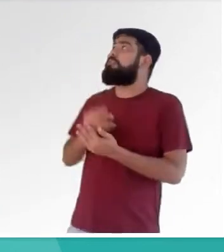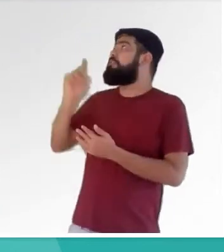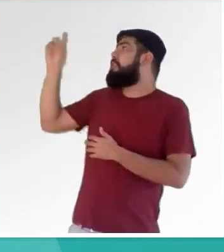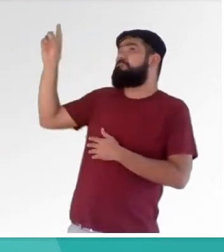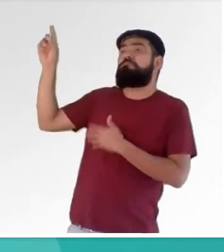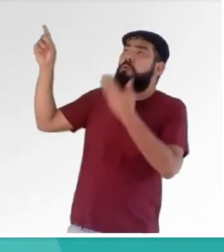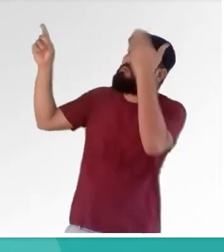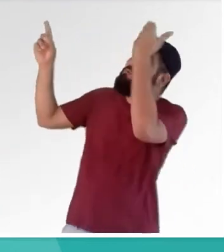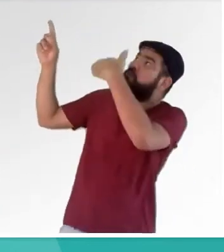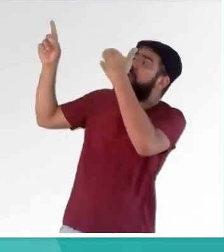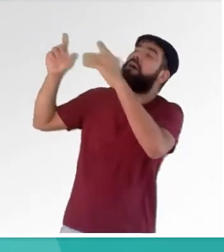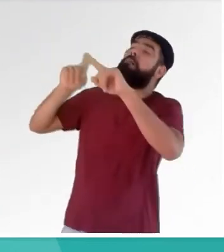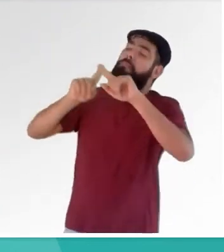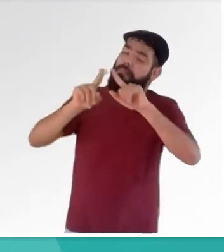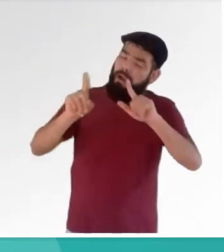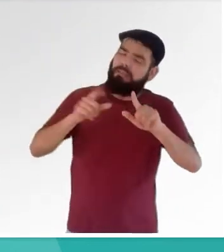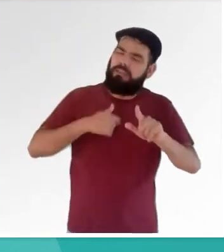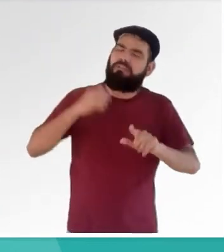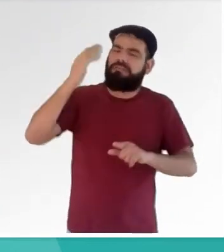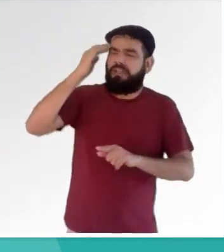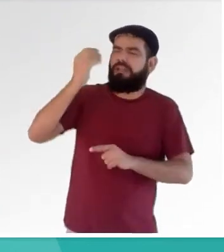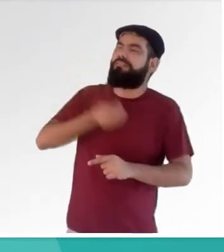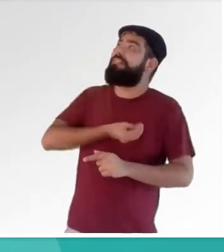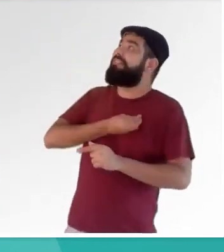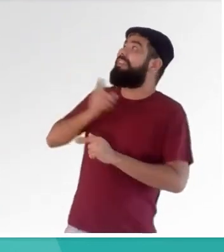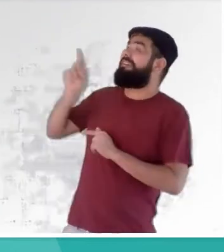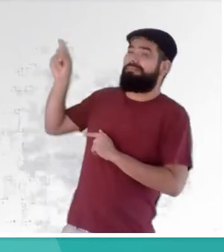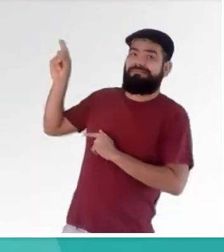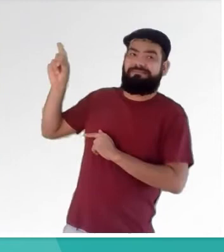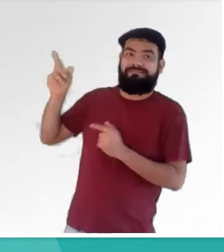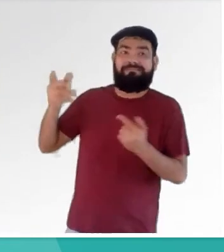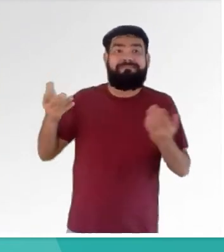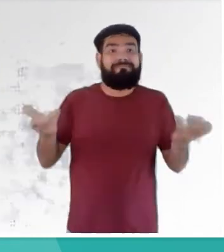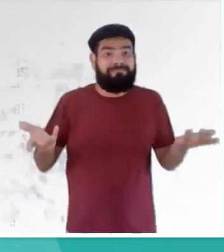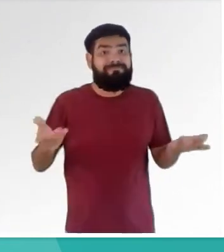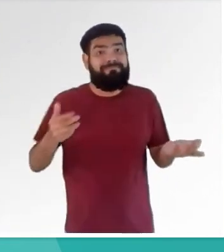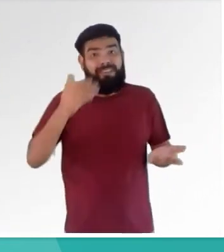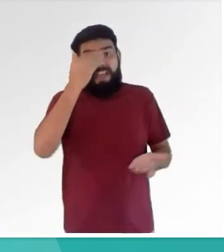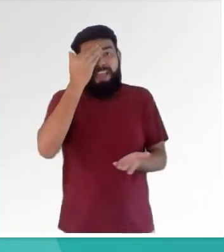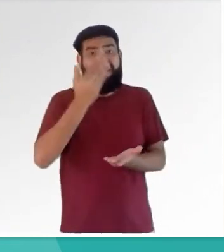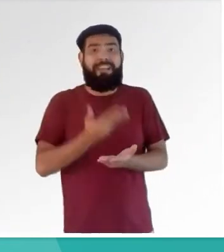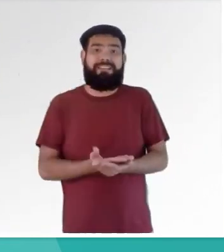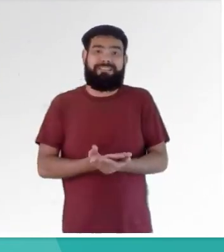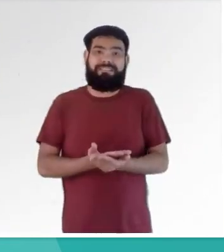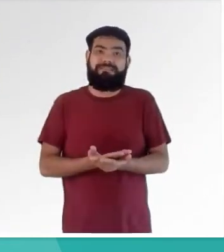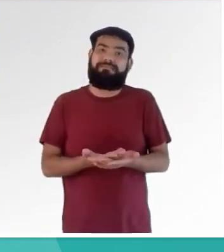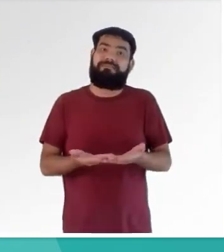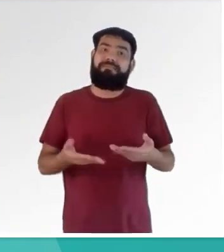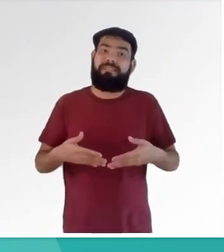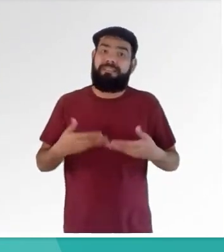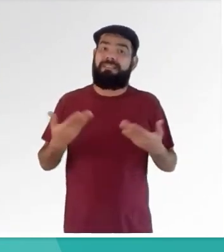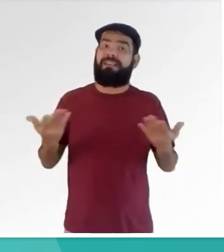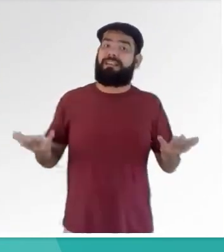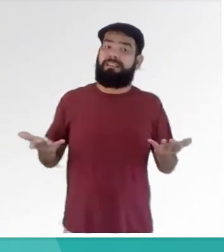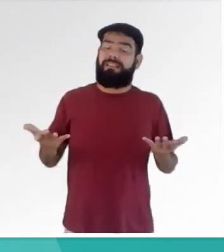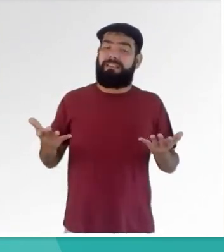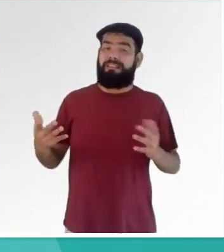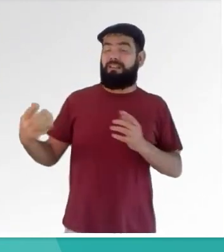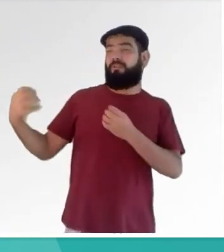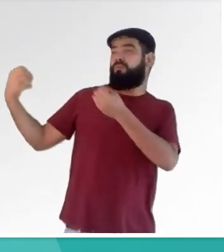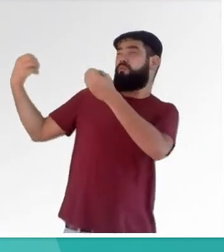Deus. Então, isso é crença. E aí, a doutrina da religião, ela vai